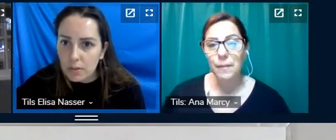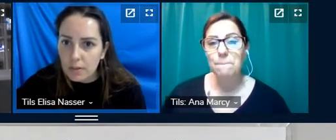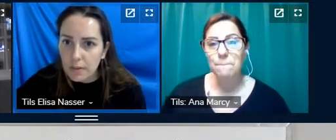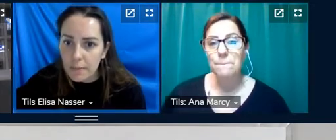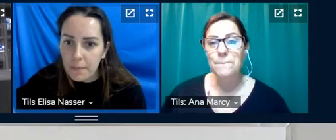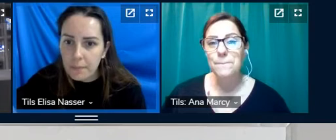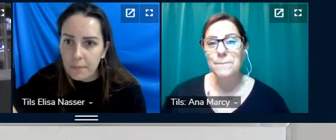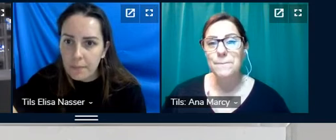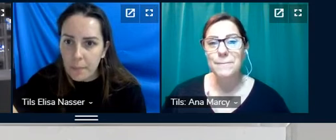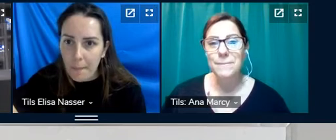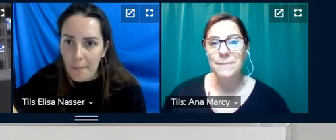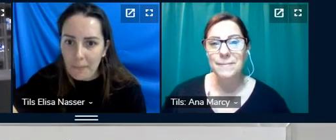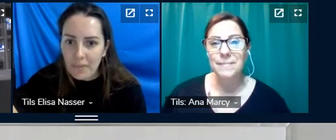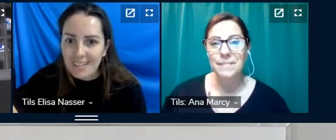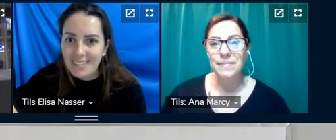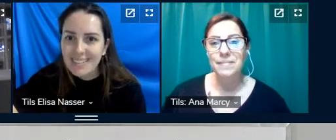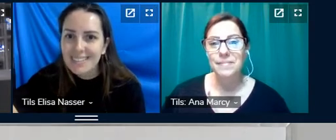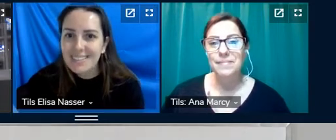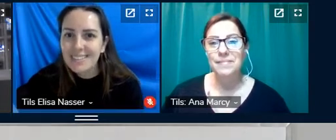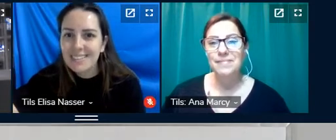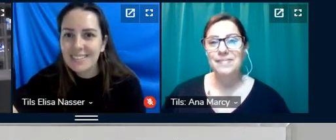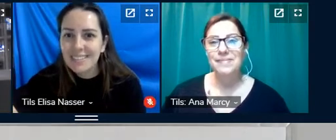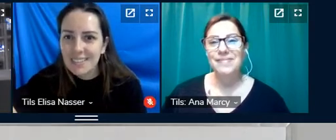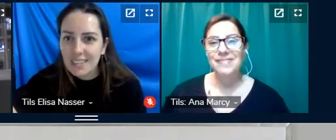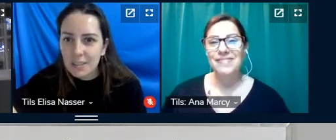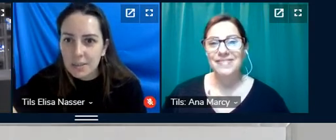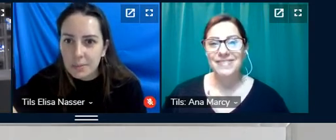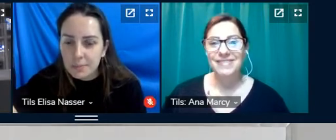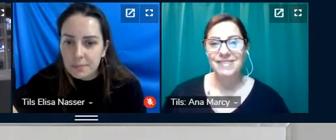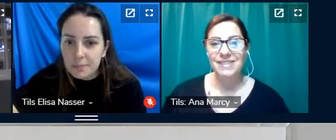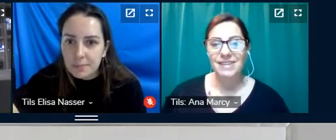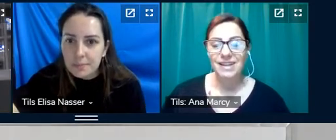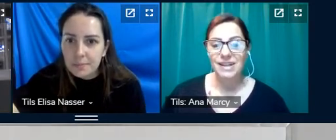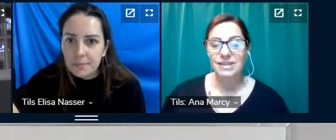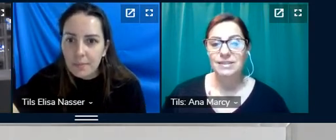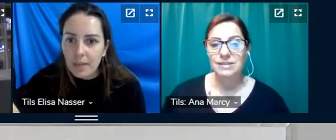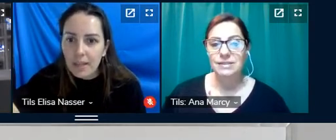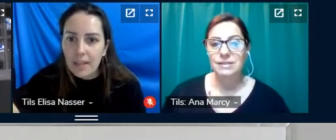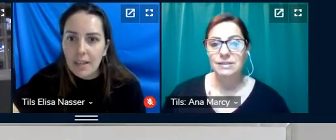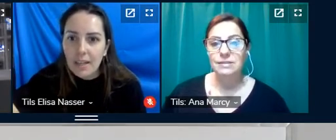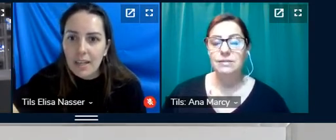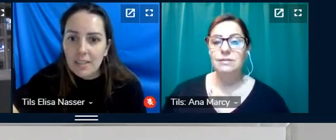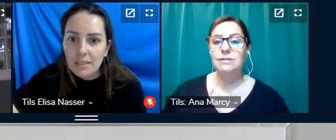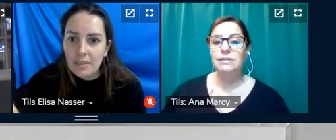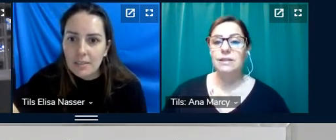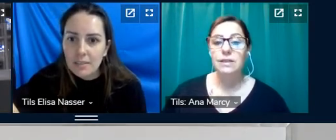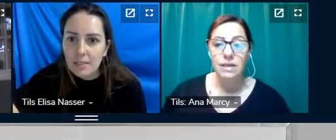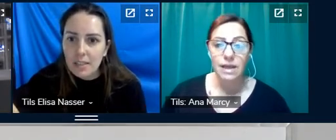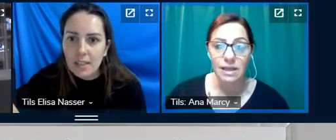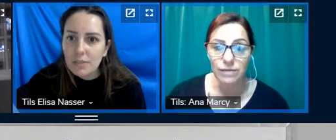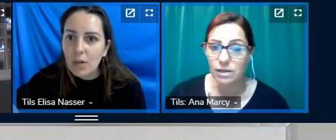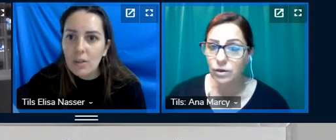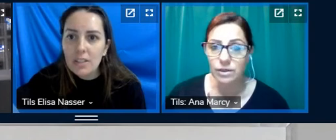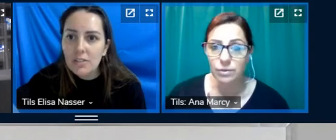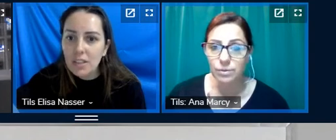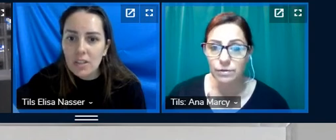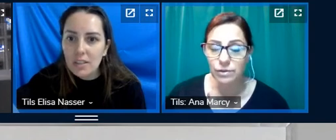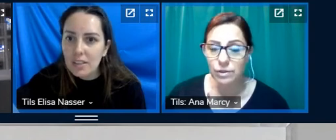Tá, tranquilo. Pode perguntar o que quiser. Tenta ver no exemplo anterior, é igual, praticamente igual,